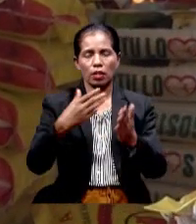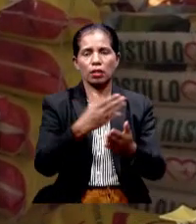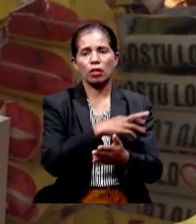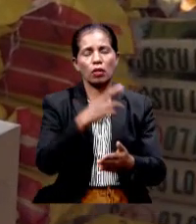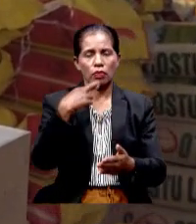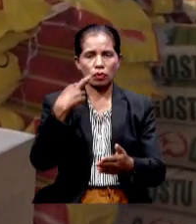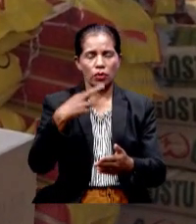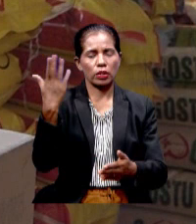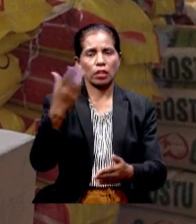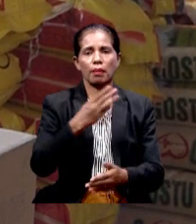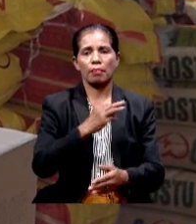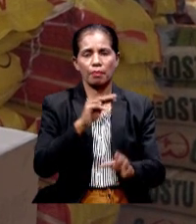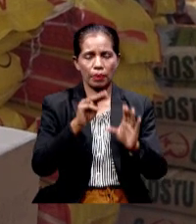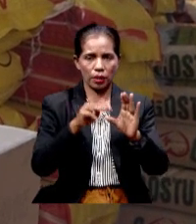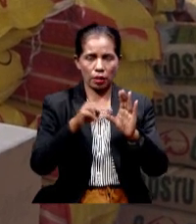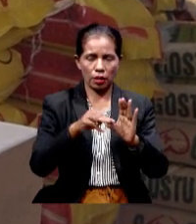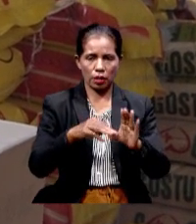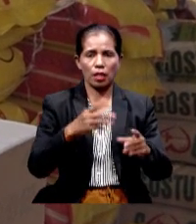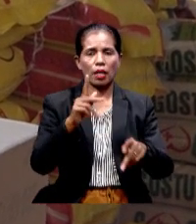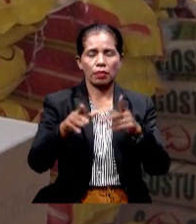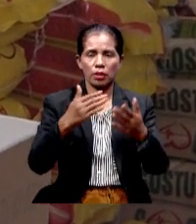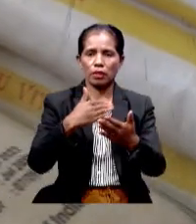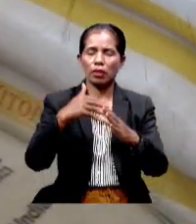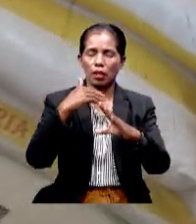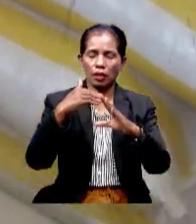fos e a mercado, num distribuidor Cira